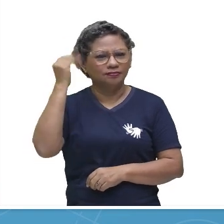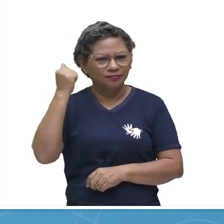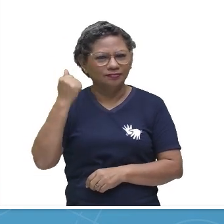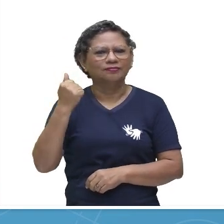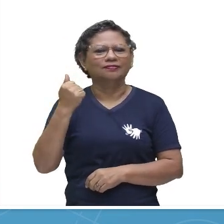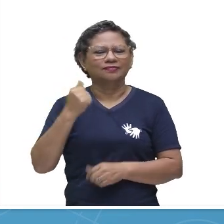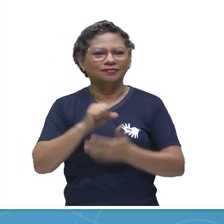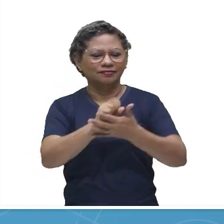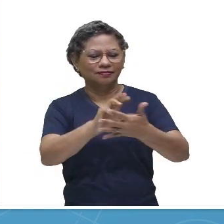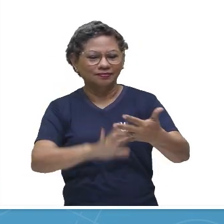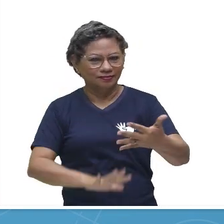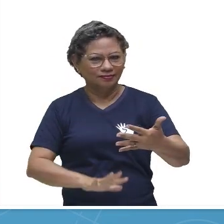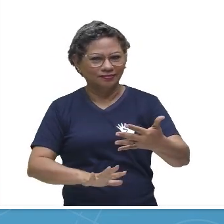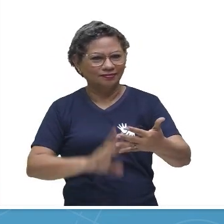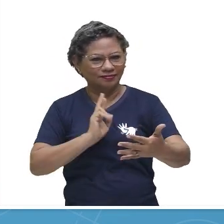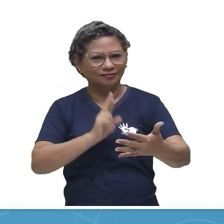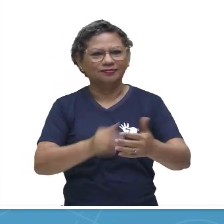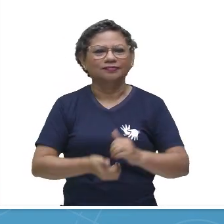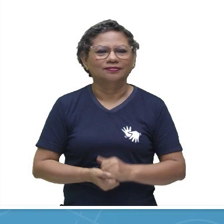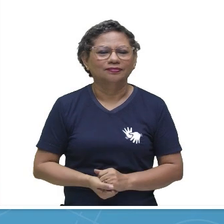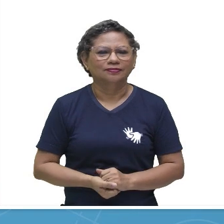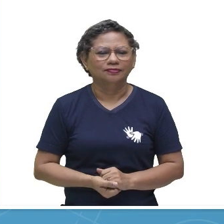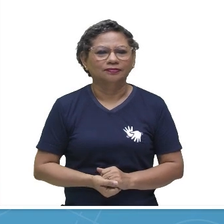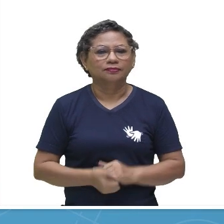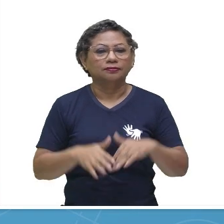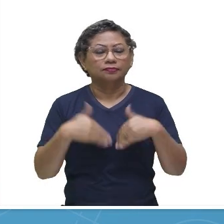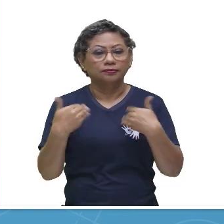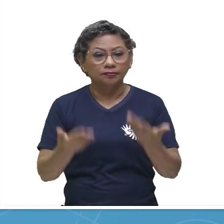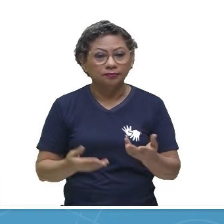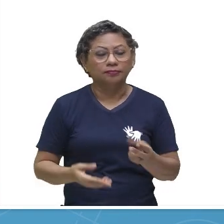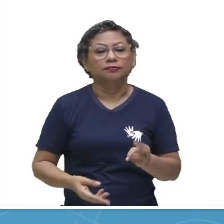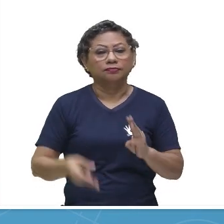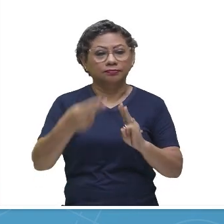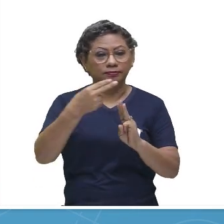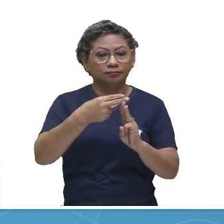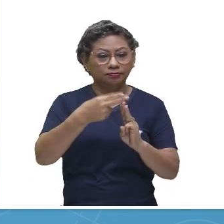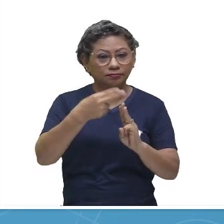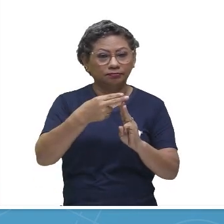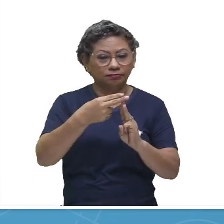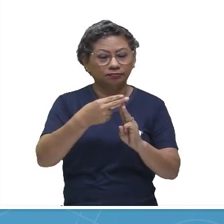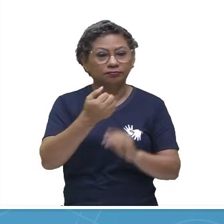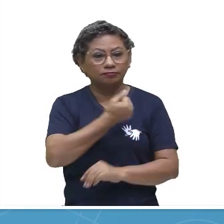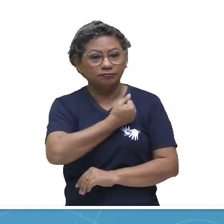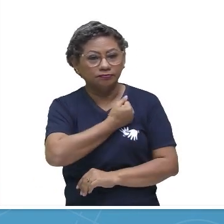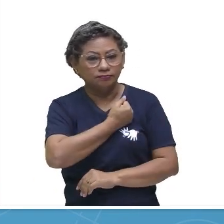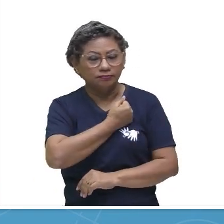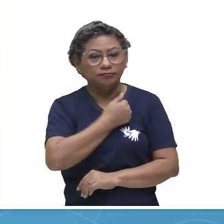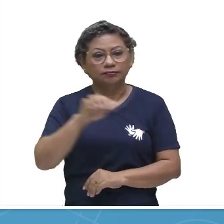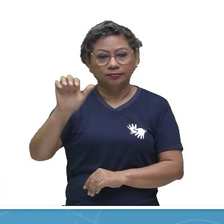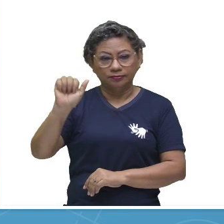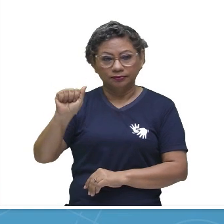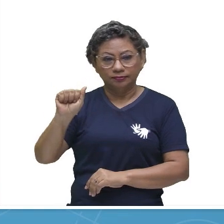interativa. Questão 1. Determine as potências das seguintes expressões. Letra A, 5 à quinta dividido por 5 à